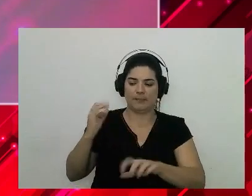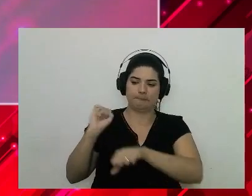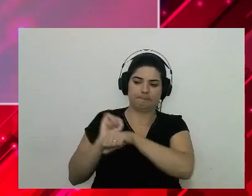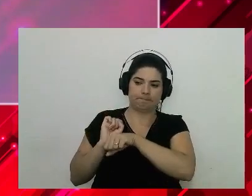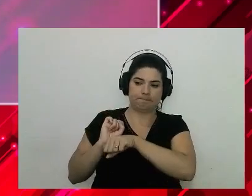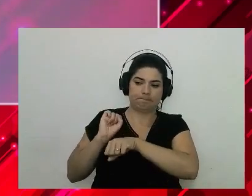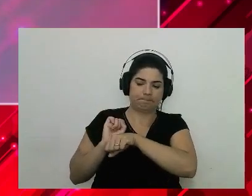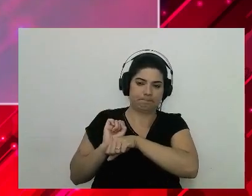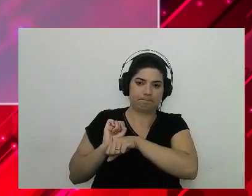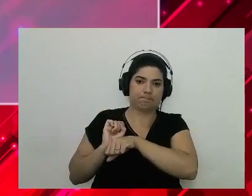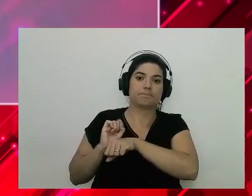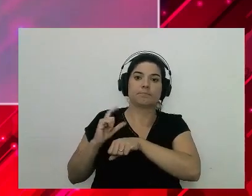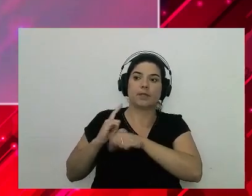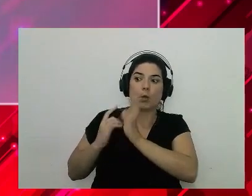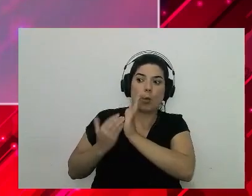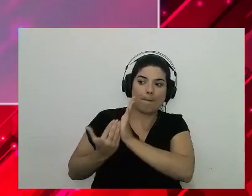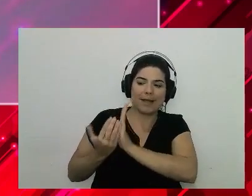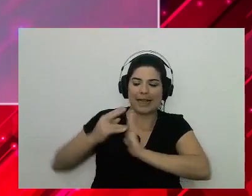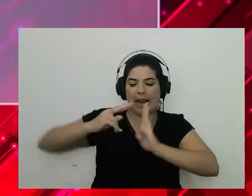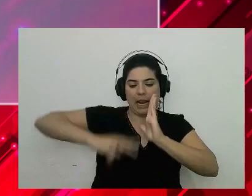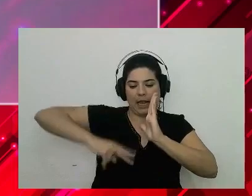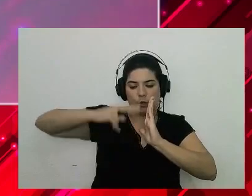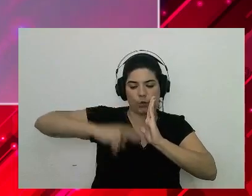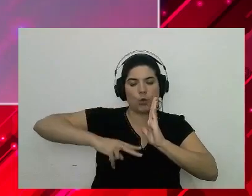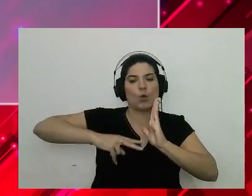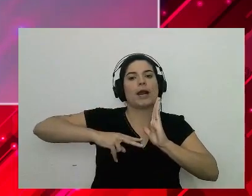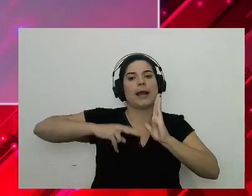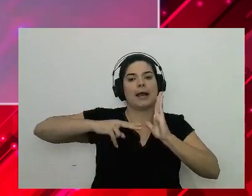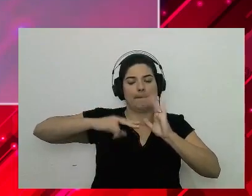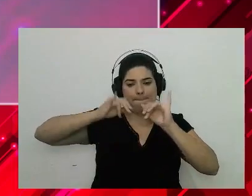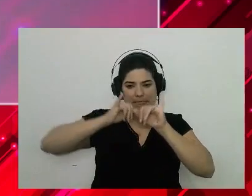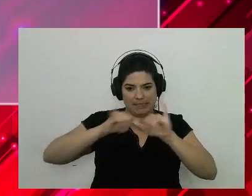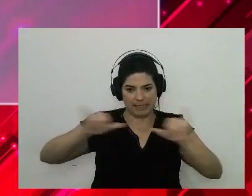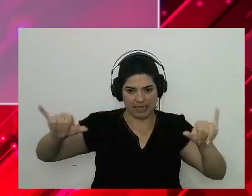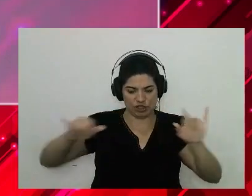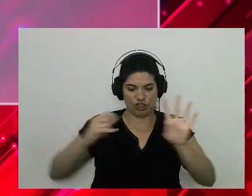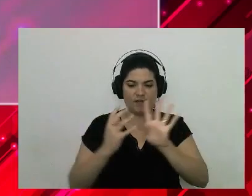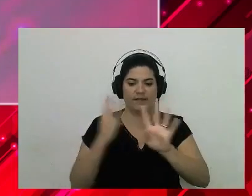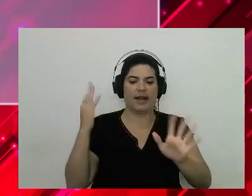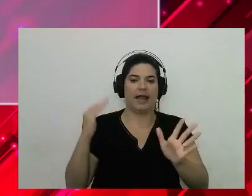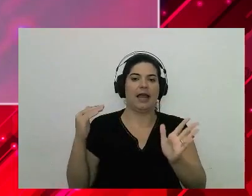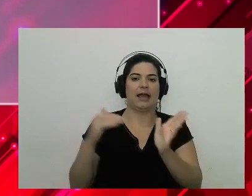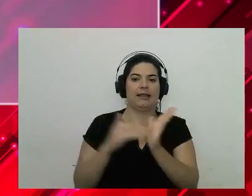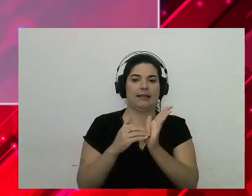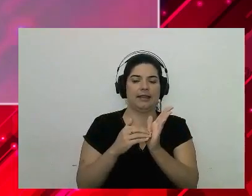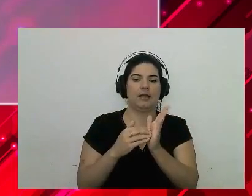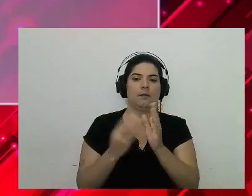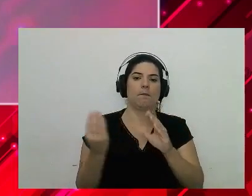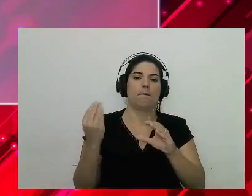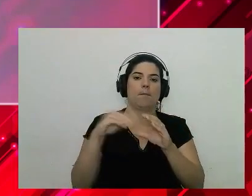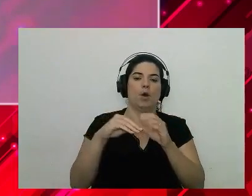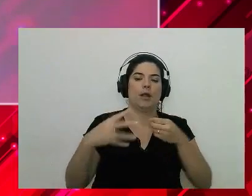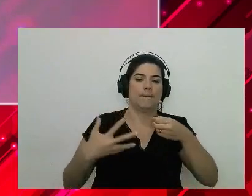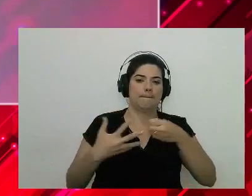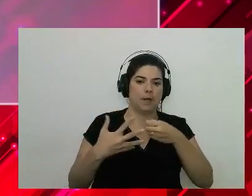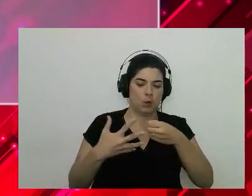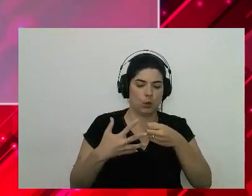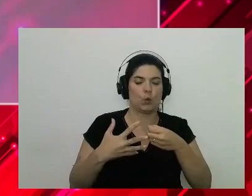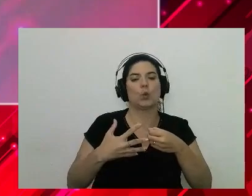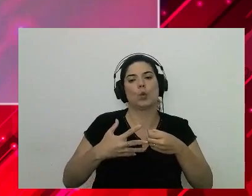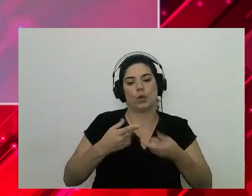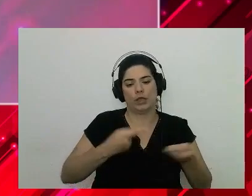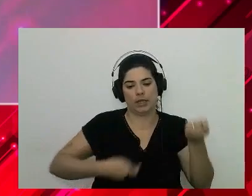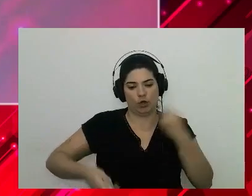momento da leitura da mensagem da fila até a escrita no banco e o final do provisionamento daquele negócio tinha que rodar em menos de